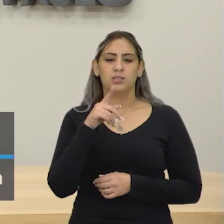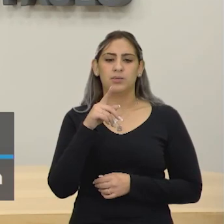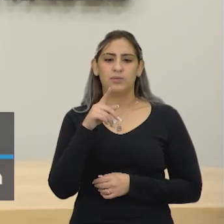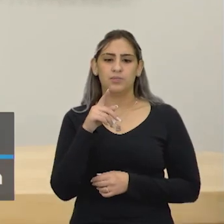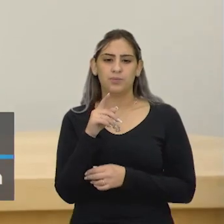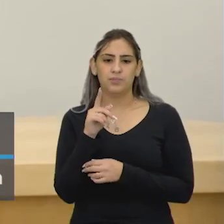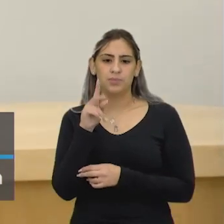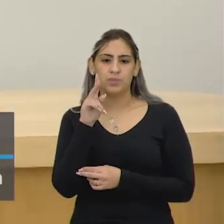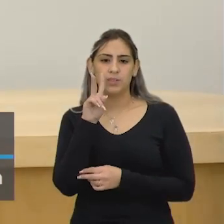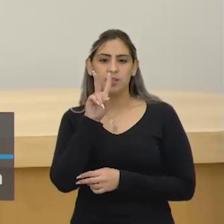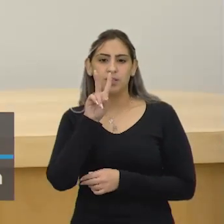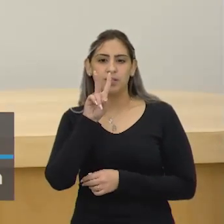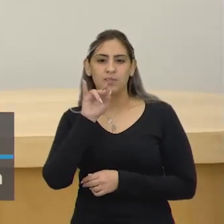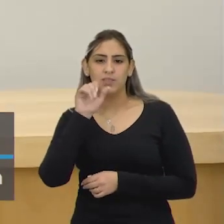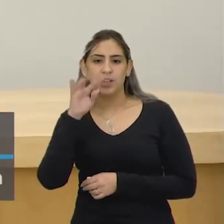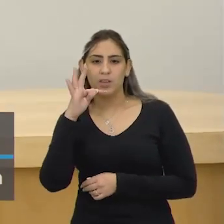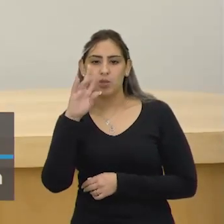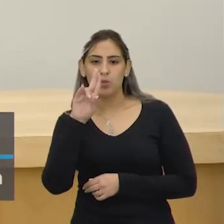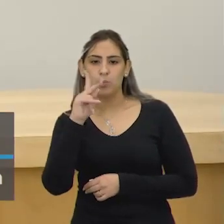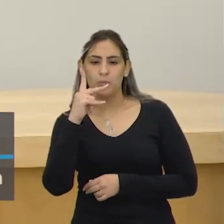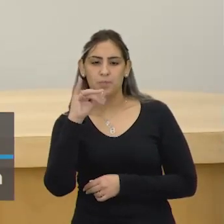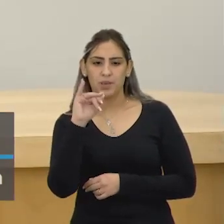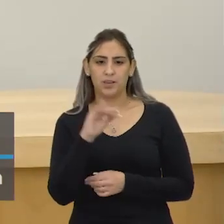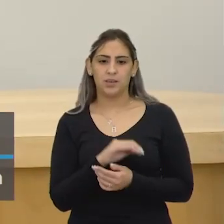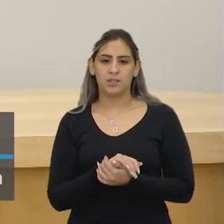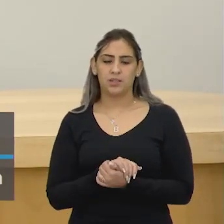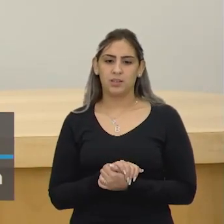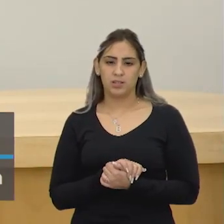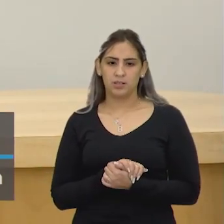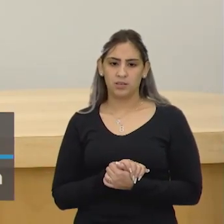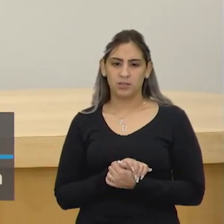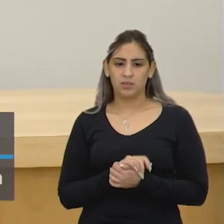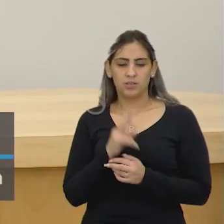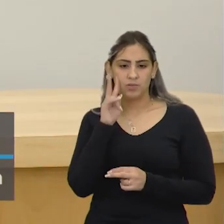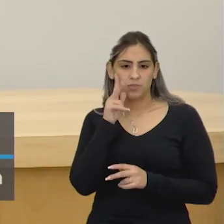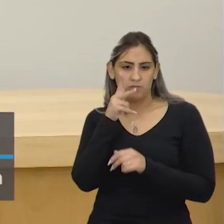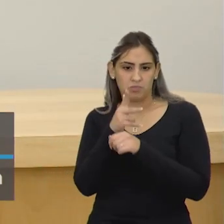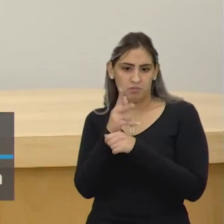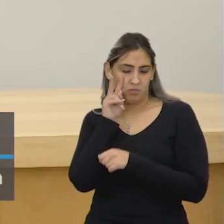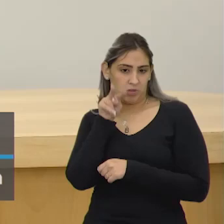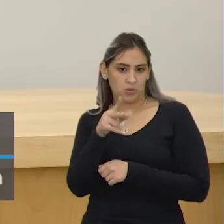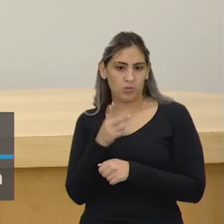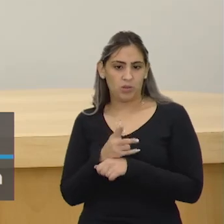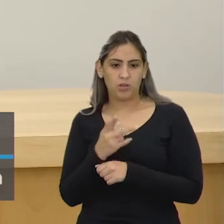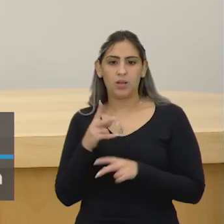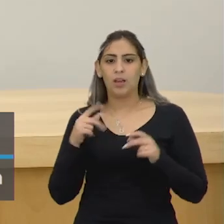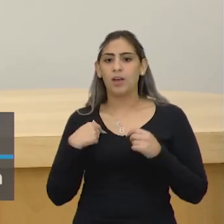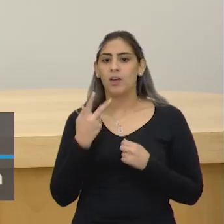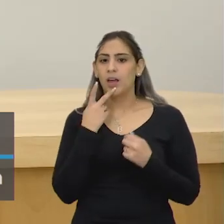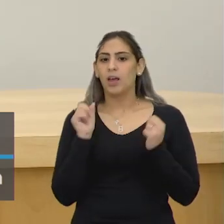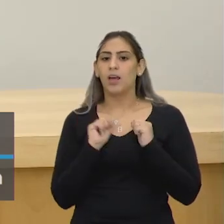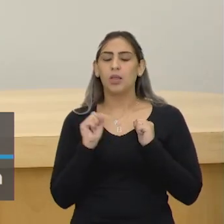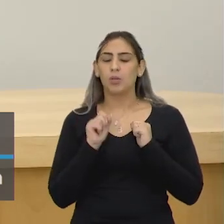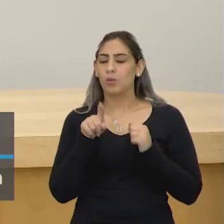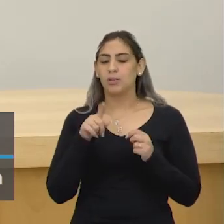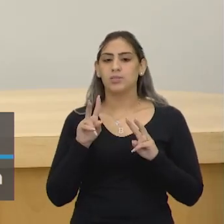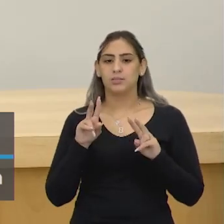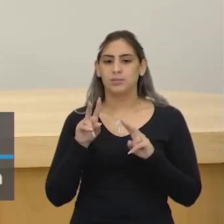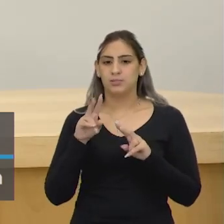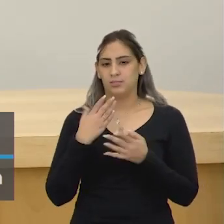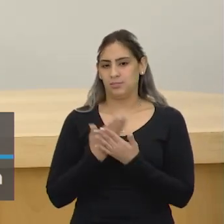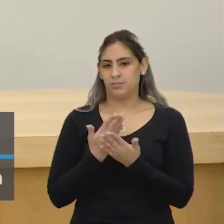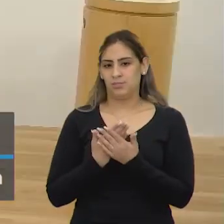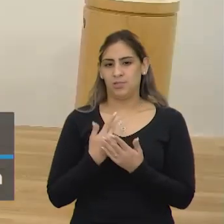gente, Vila Tupi sempre com a gente, Praia Grande, sempre aqui prestigiando a aula. Adoro esse conteúdo, a professora Maria falou, eu adoro esse conteúdo, hein?